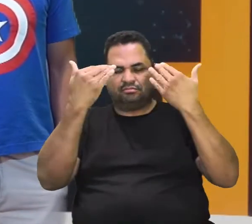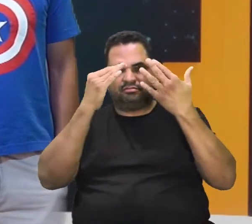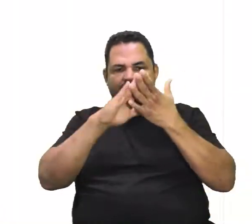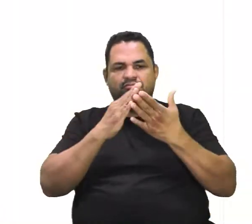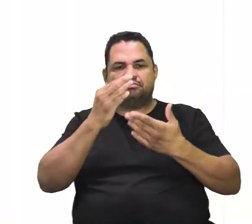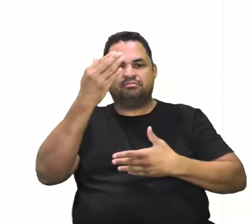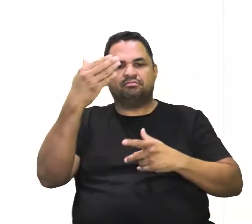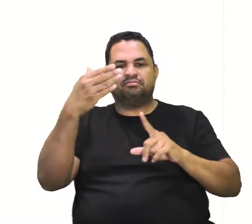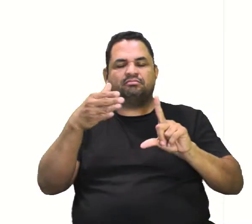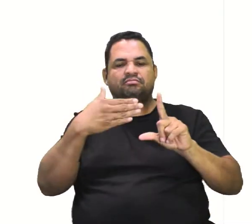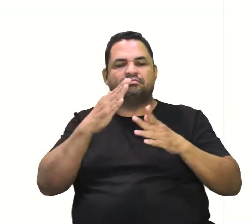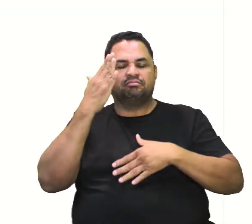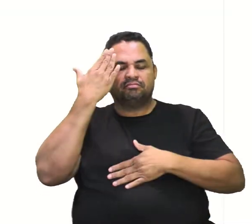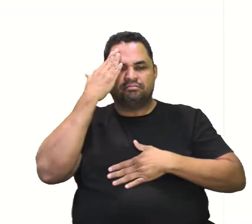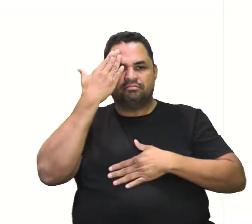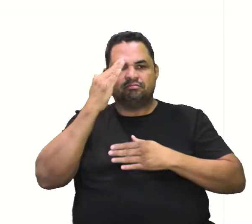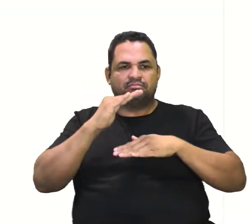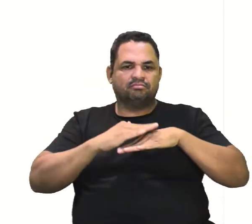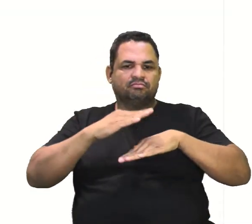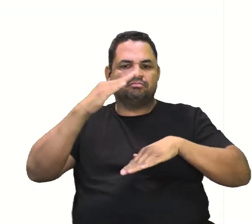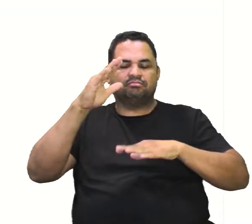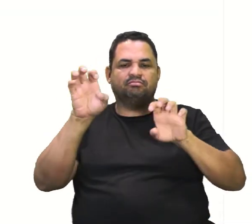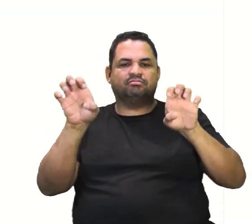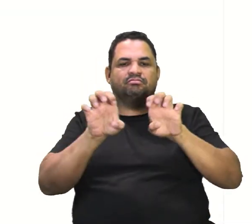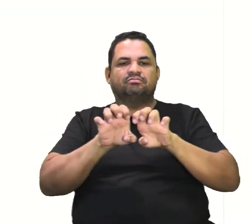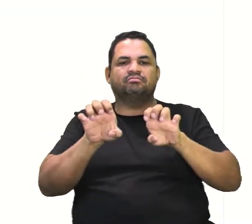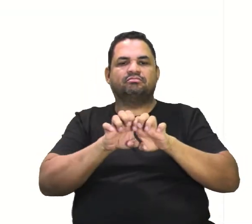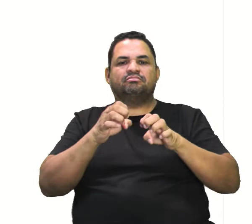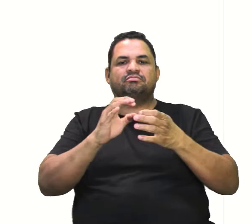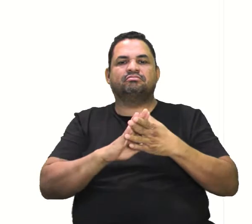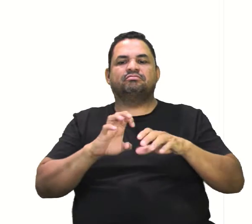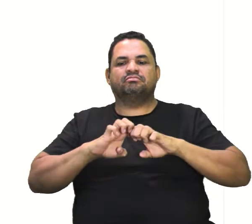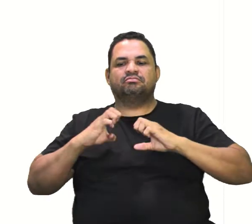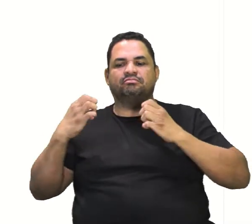na telinha, hora de entender um pouquinho mais as equações da elipse.